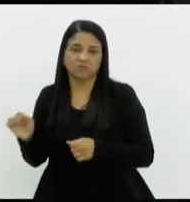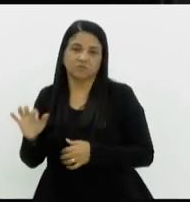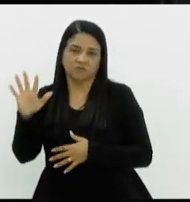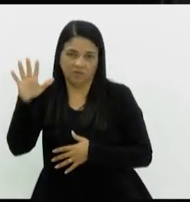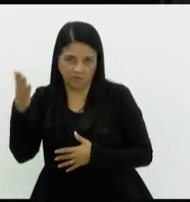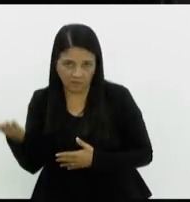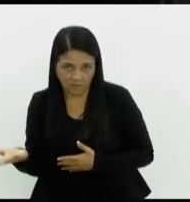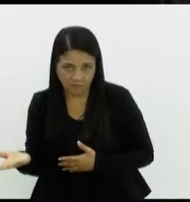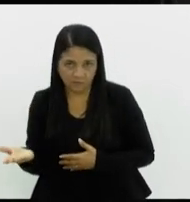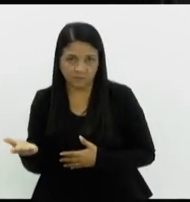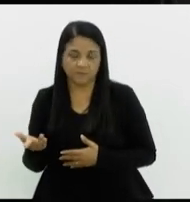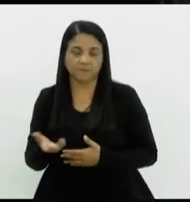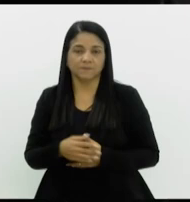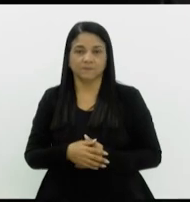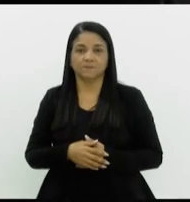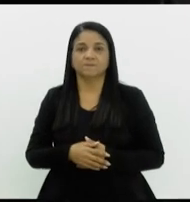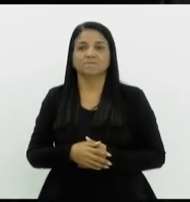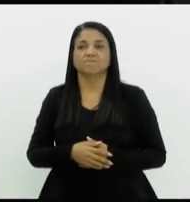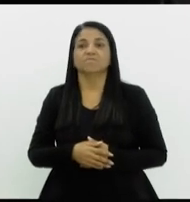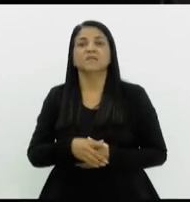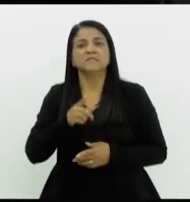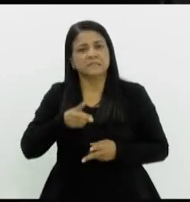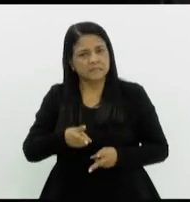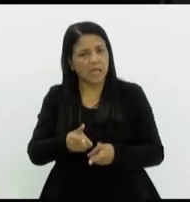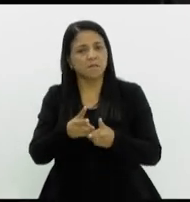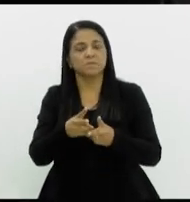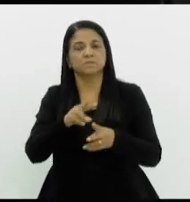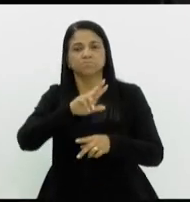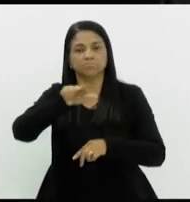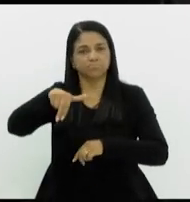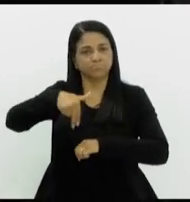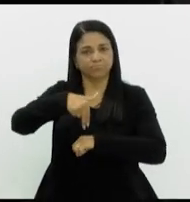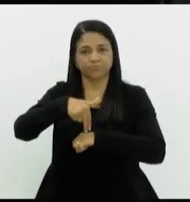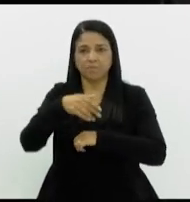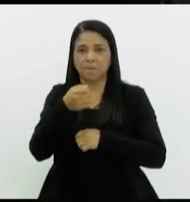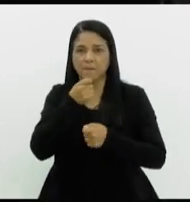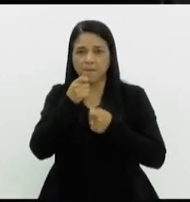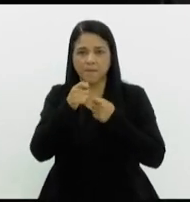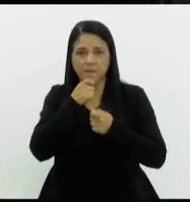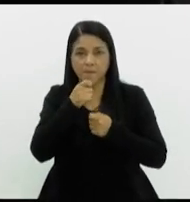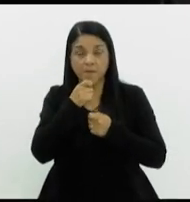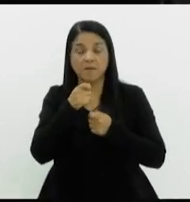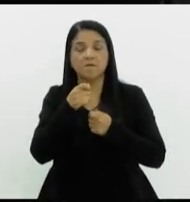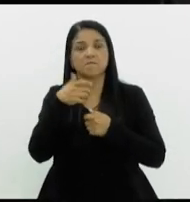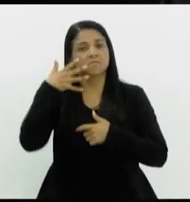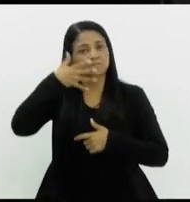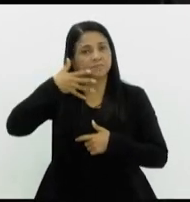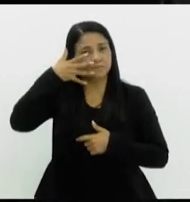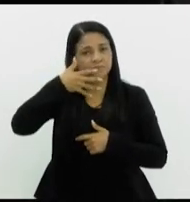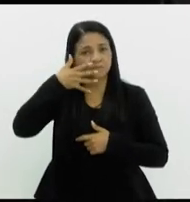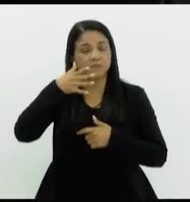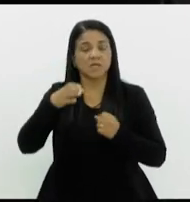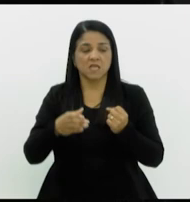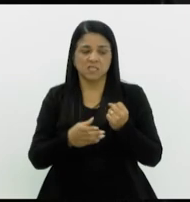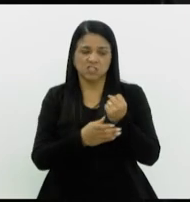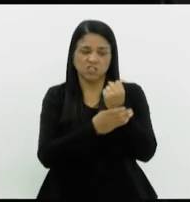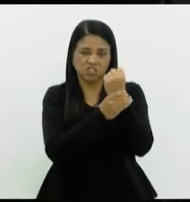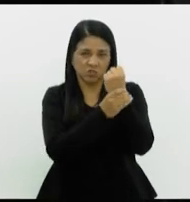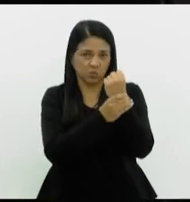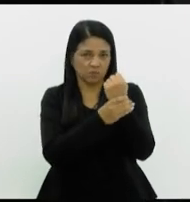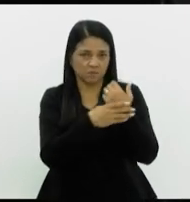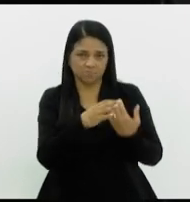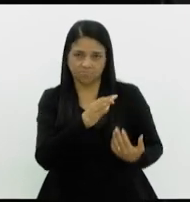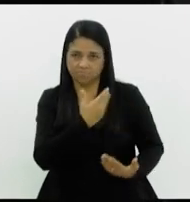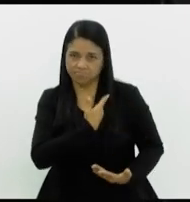periferias. Nós vamos sempre vir nesse microfone dizer que este tipo de segurança pública